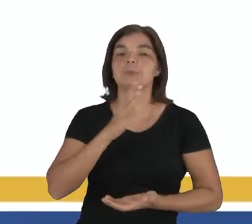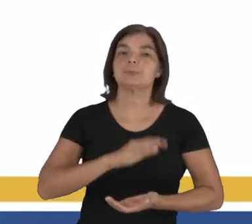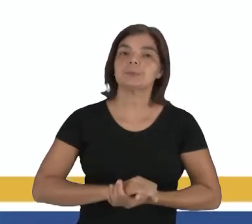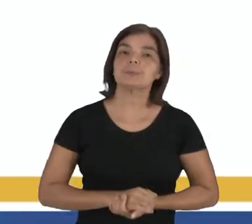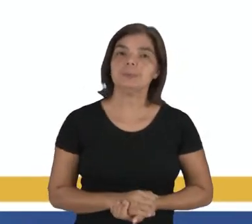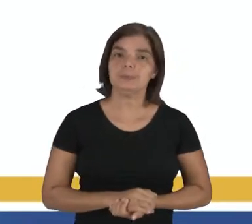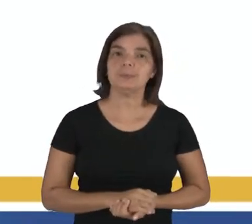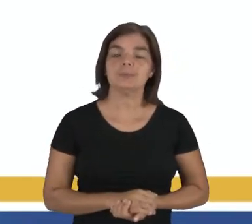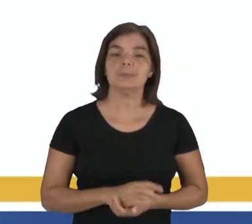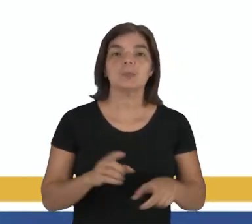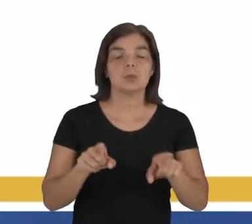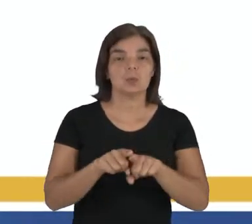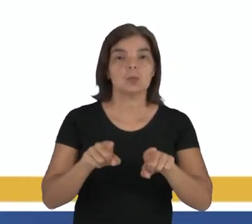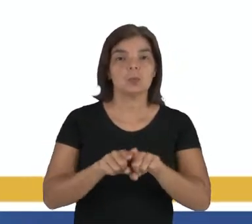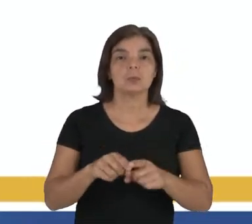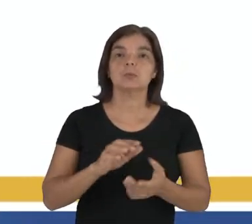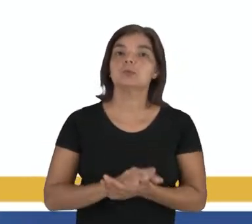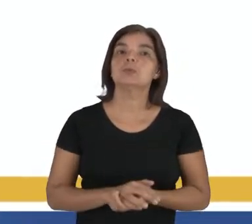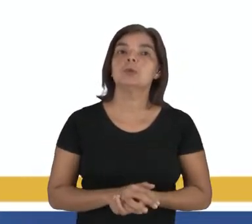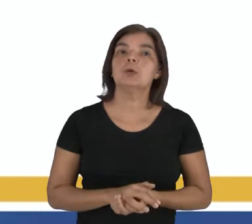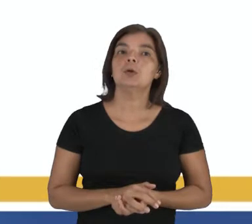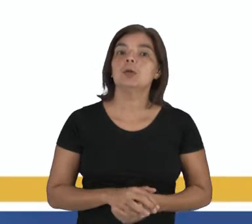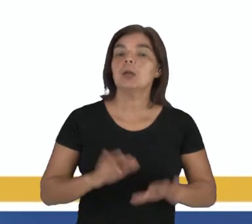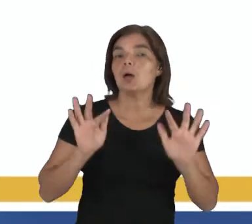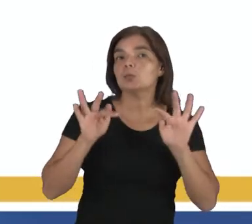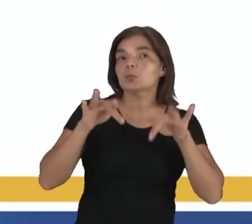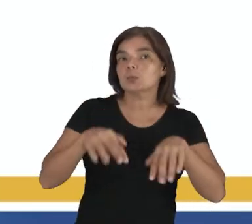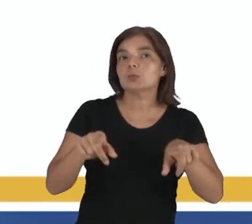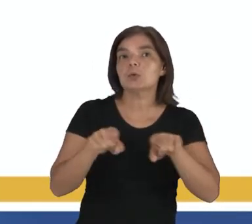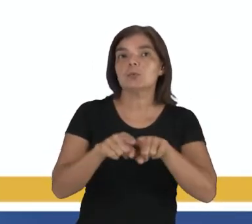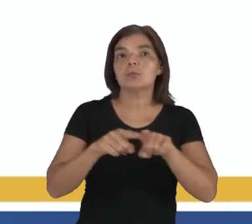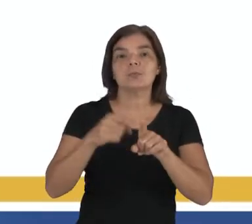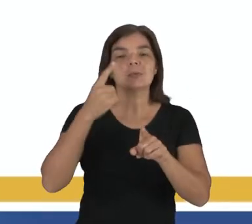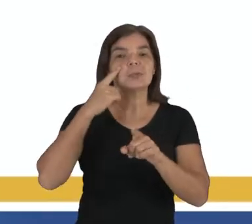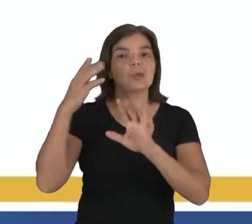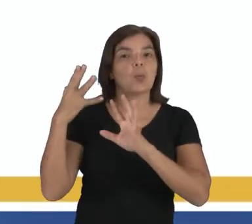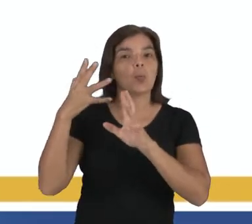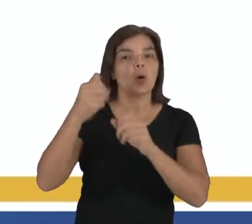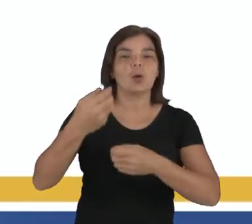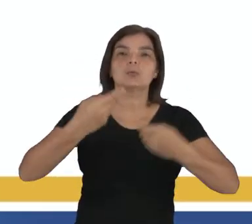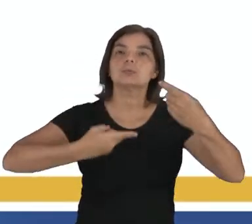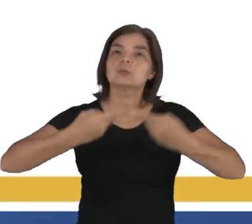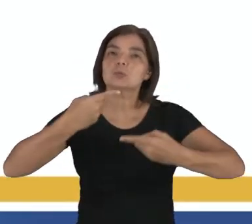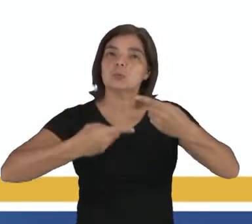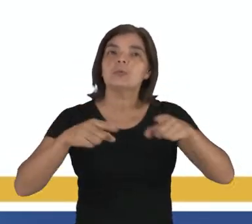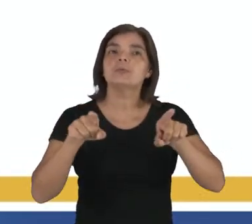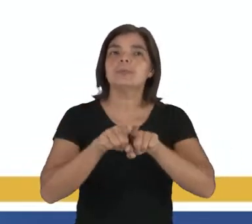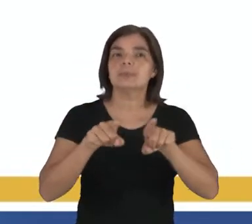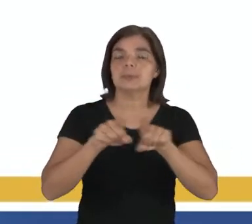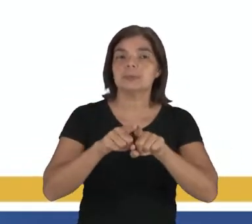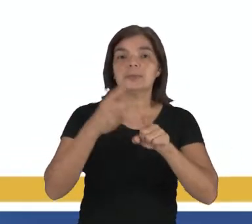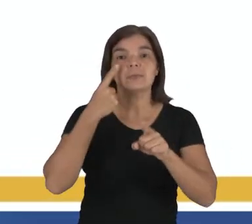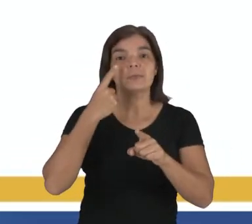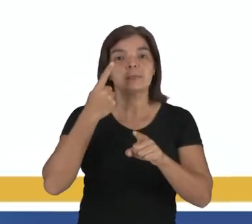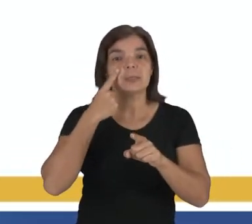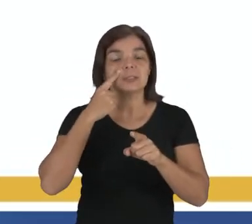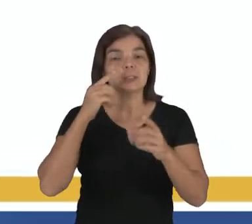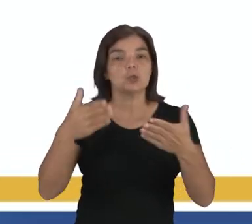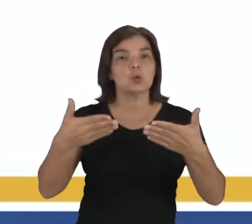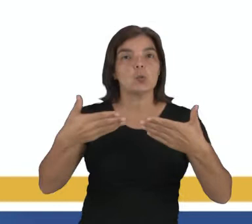defendendo o seu posicionamento com argumentos. Na conclusão, retoma a tese,